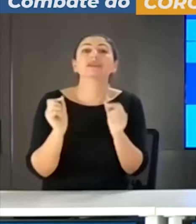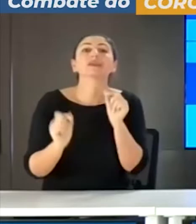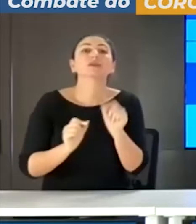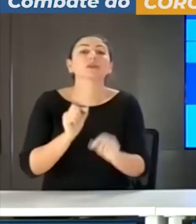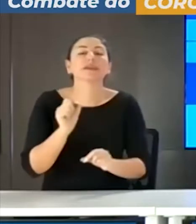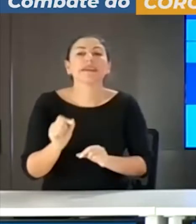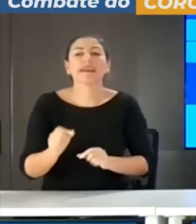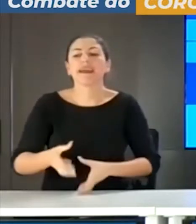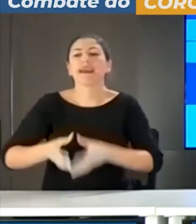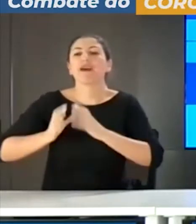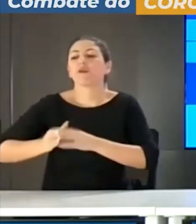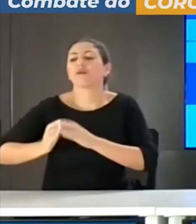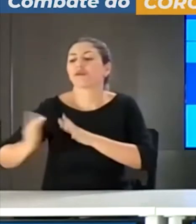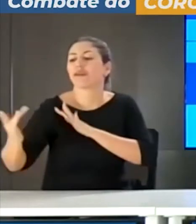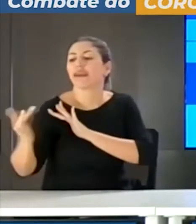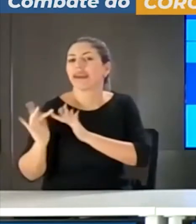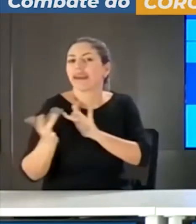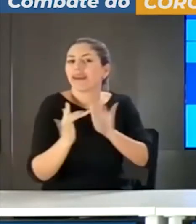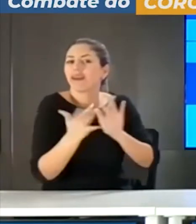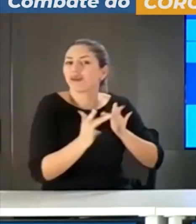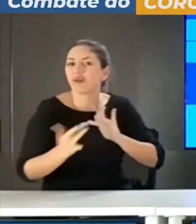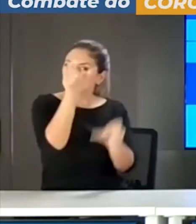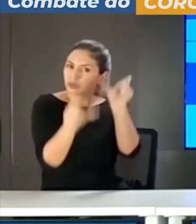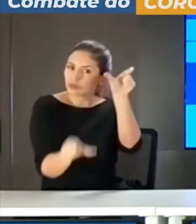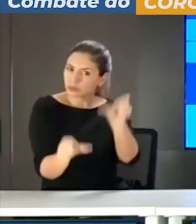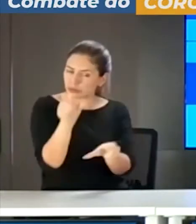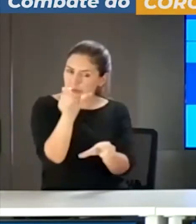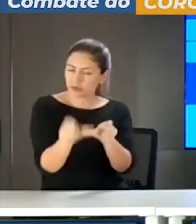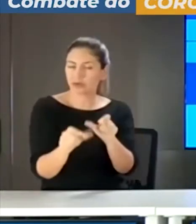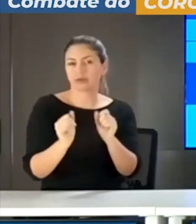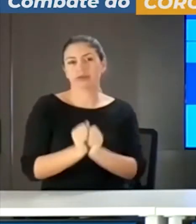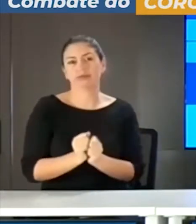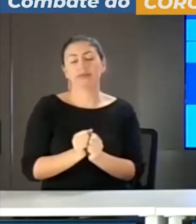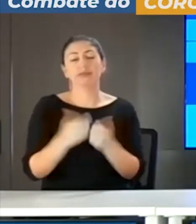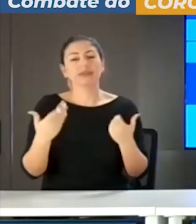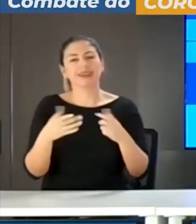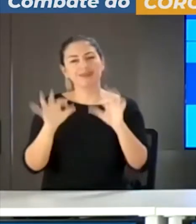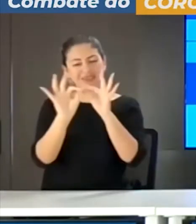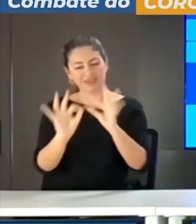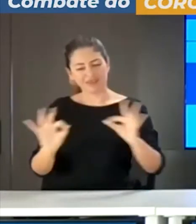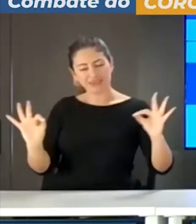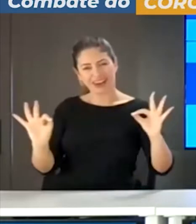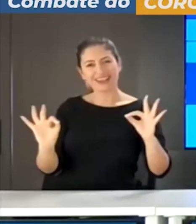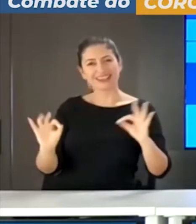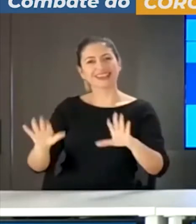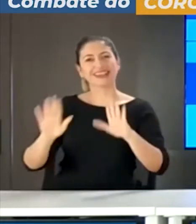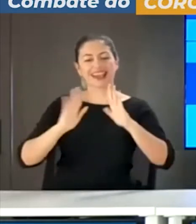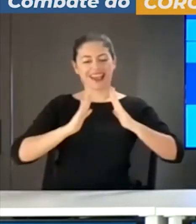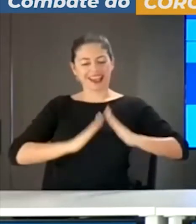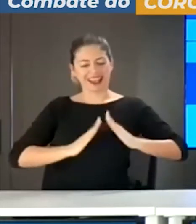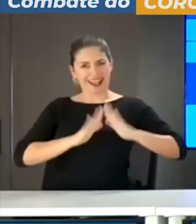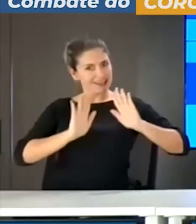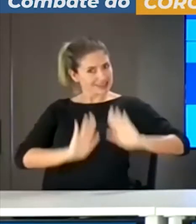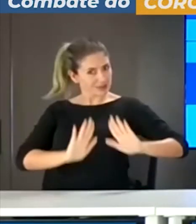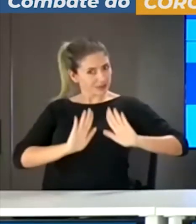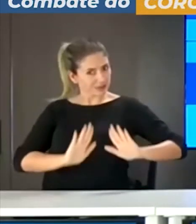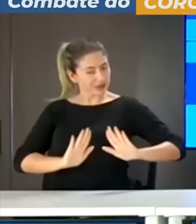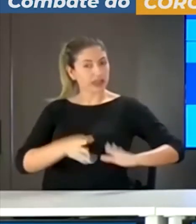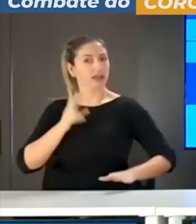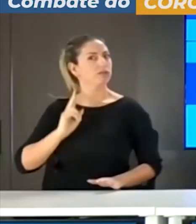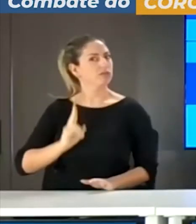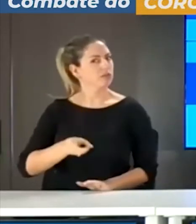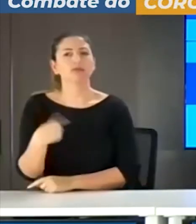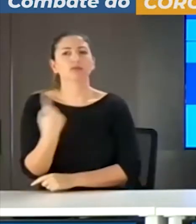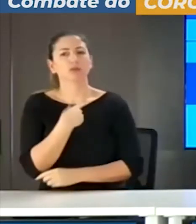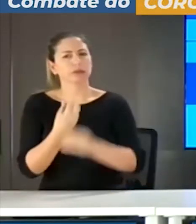continuam, mesmo com o retorno de alguns setores econômicos. O lema "fique em casa", ele ainda continua de pé. Saia se preciso